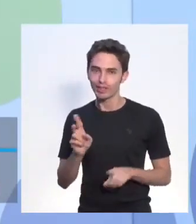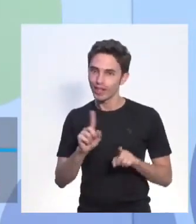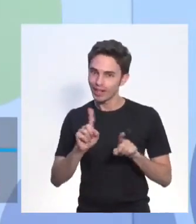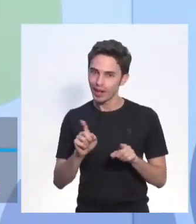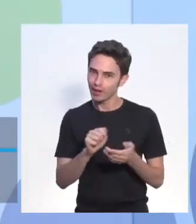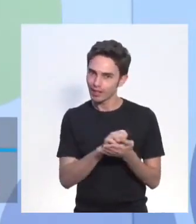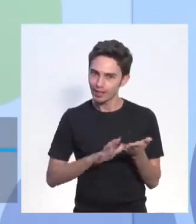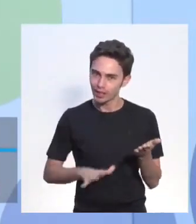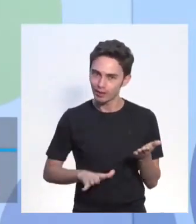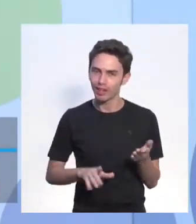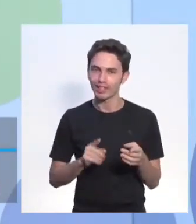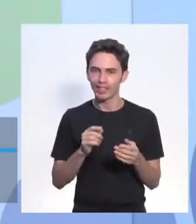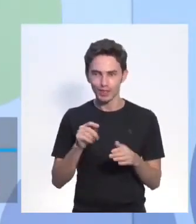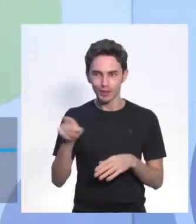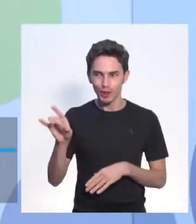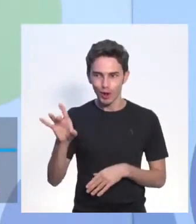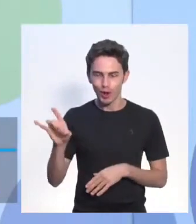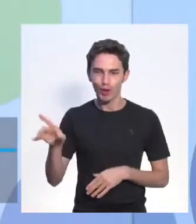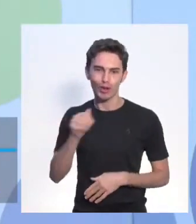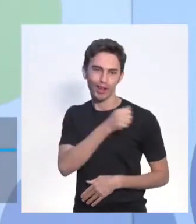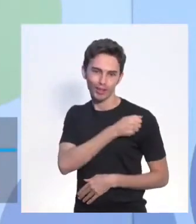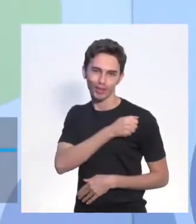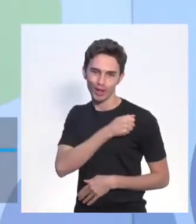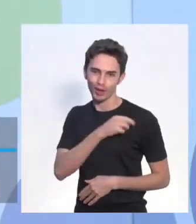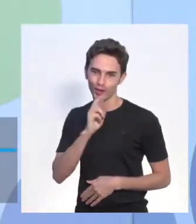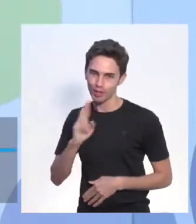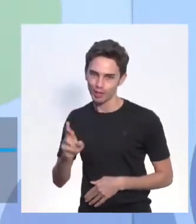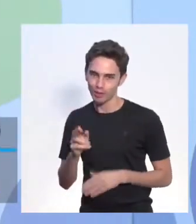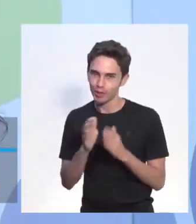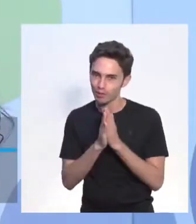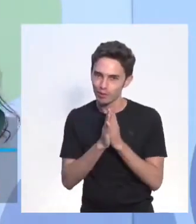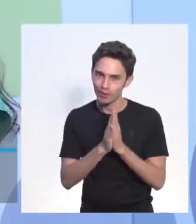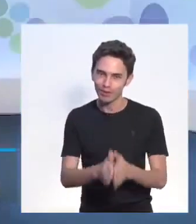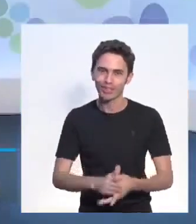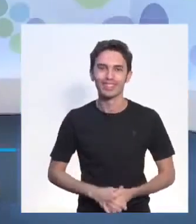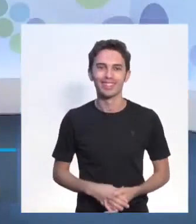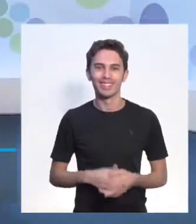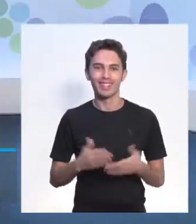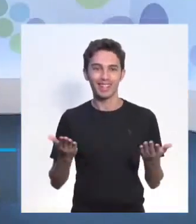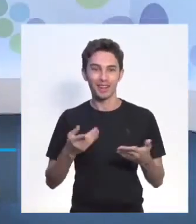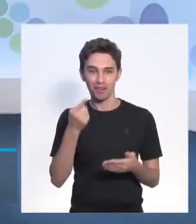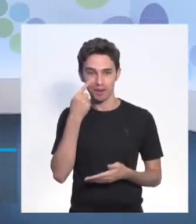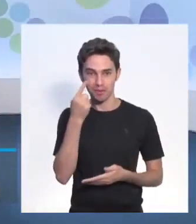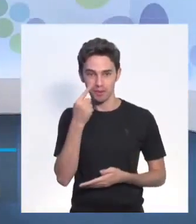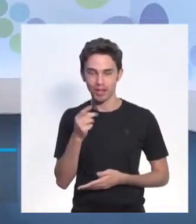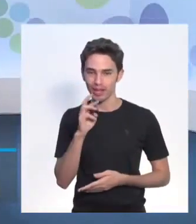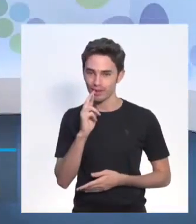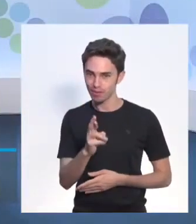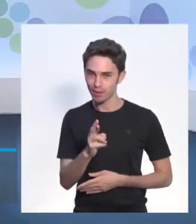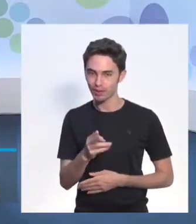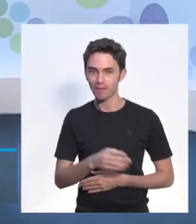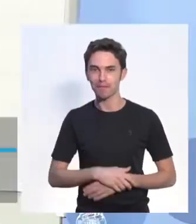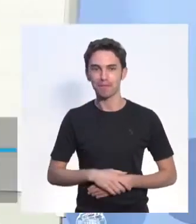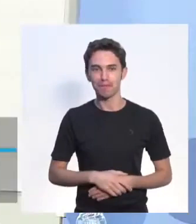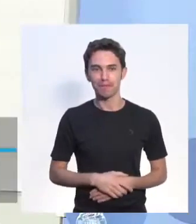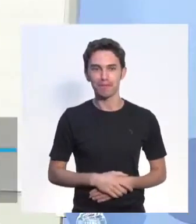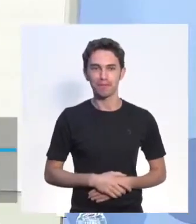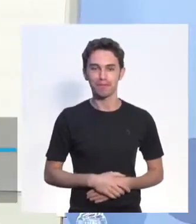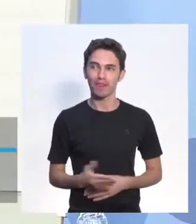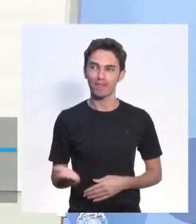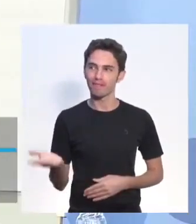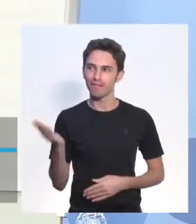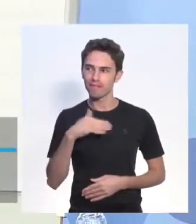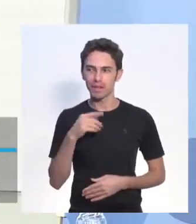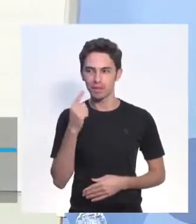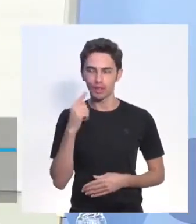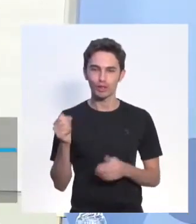atividades, que deixe isso a cargo dos nossos alunos, ok? Vamos então ver as respostas, professora Roberta? Vamos sim. Então venham aqui comigo,